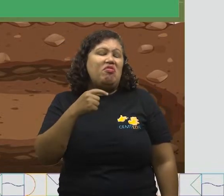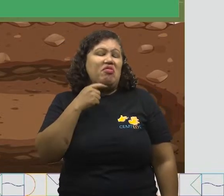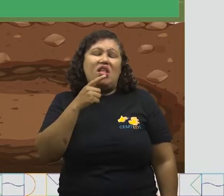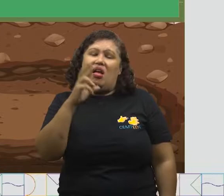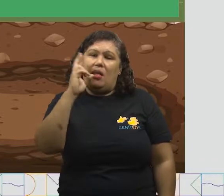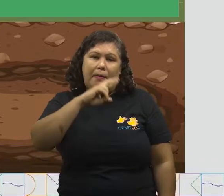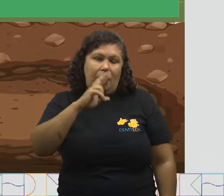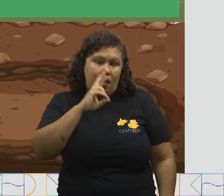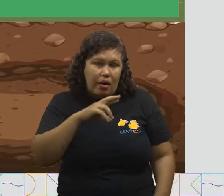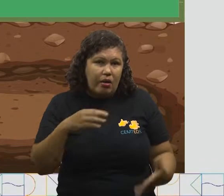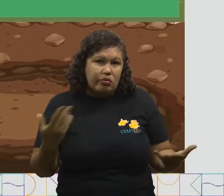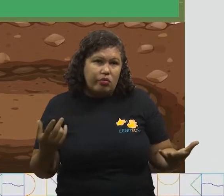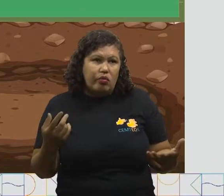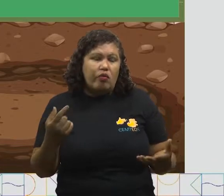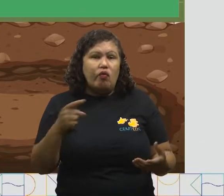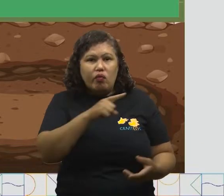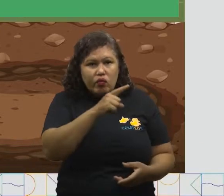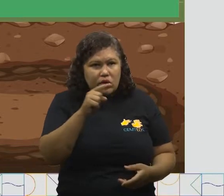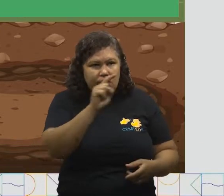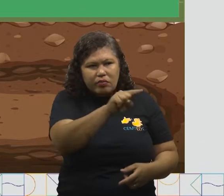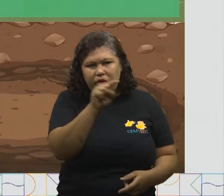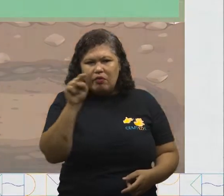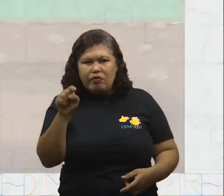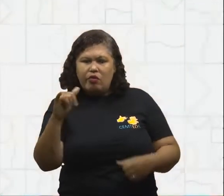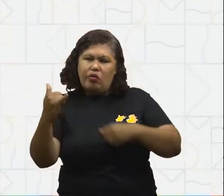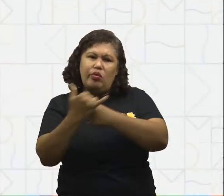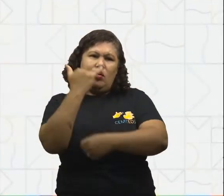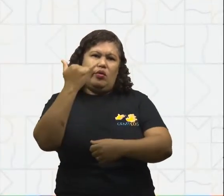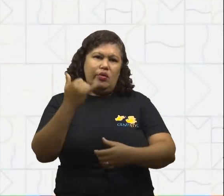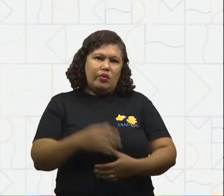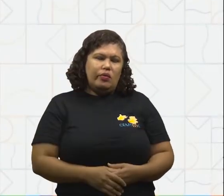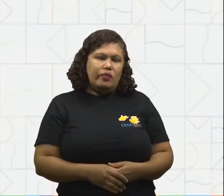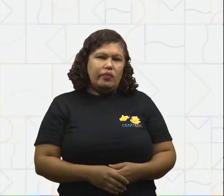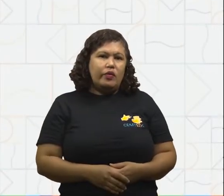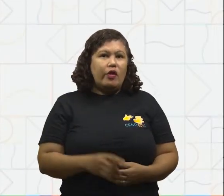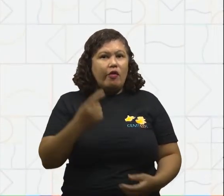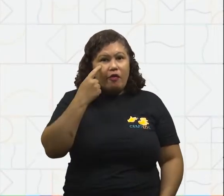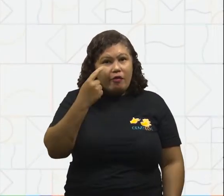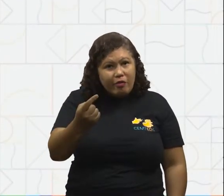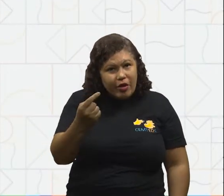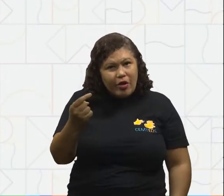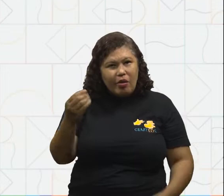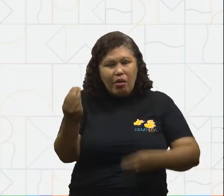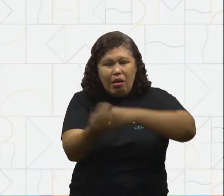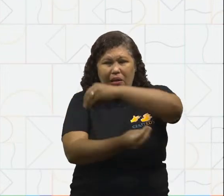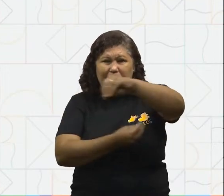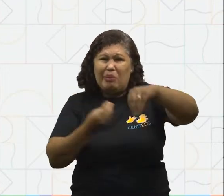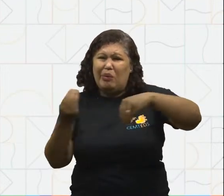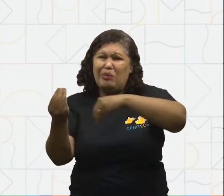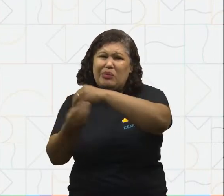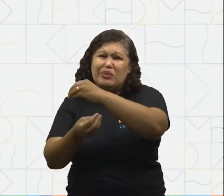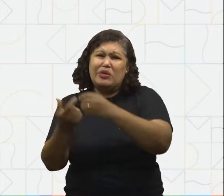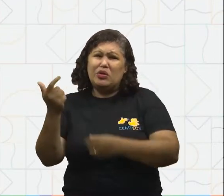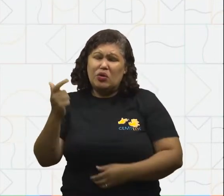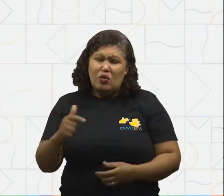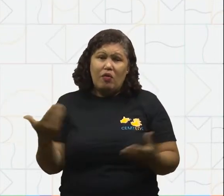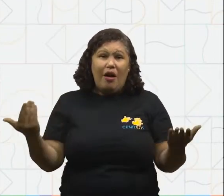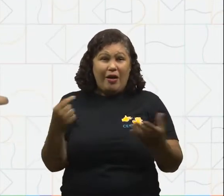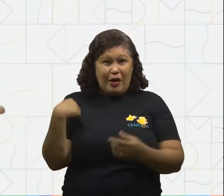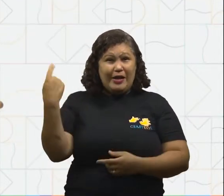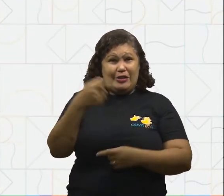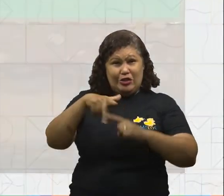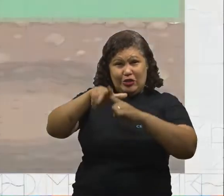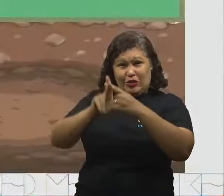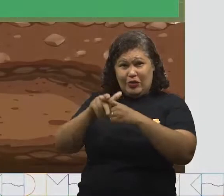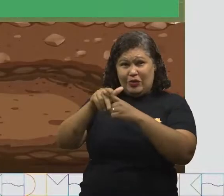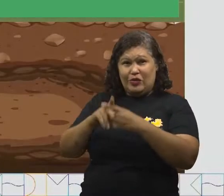nos fez mal. As aparências enganam, meu filho. Olha essa bagunça, querido aluno. Estamos aqui para consertá-la.